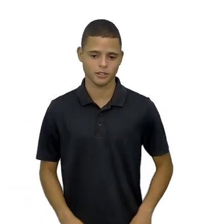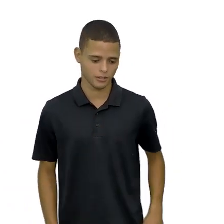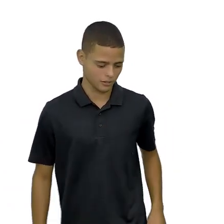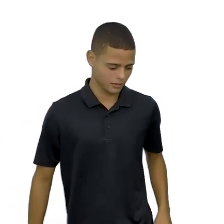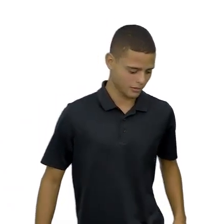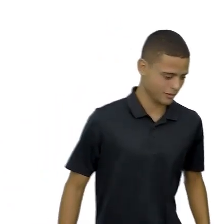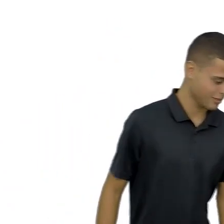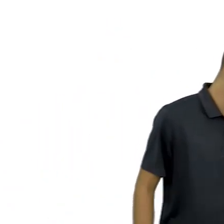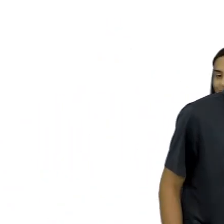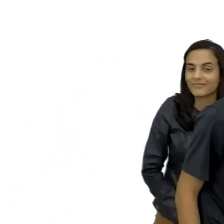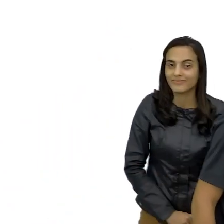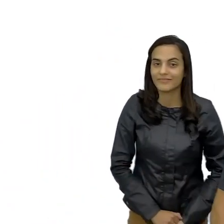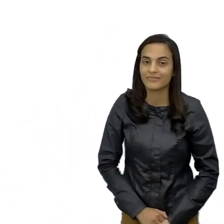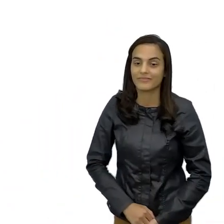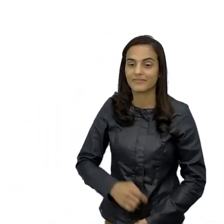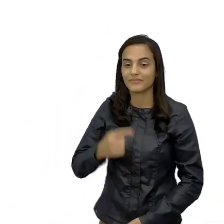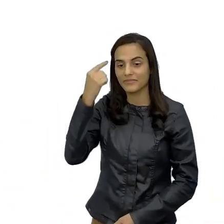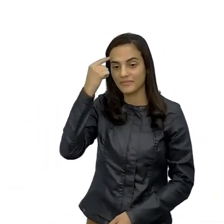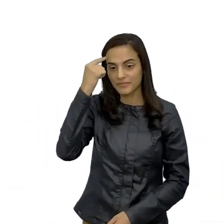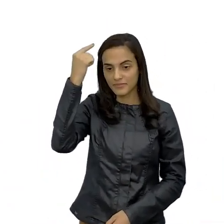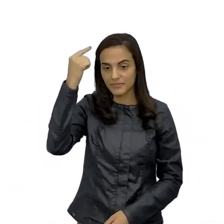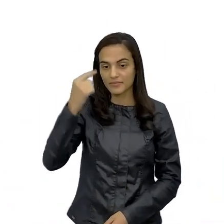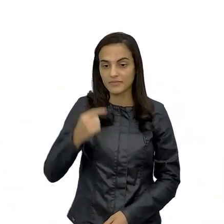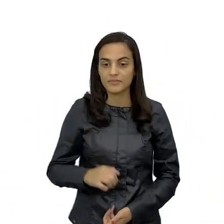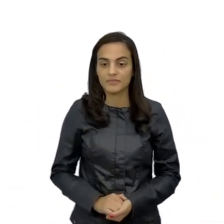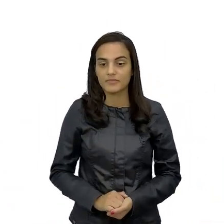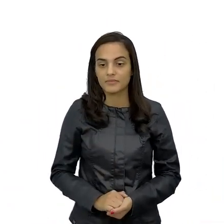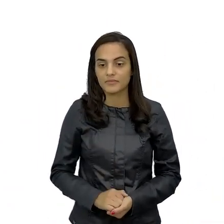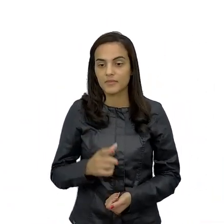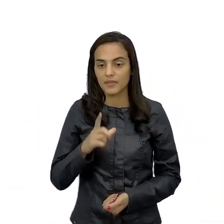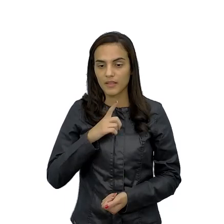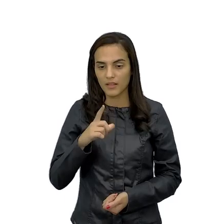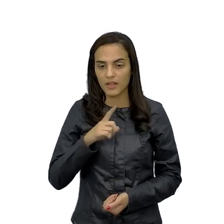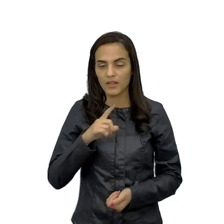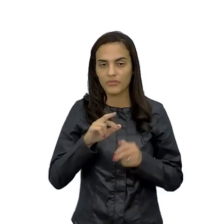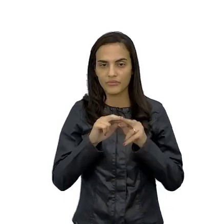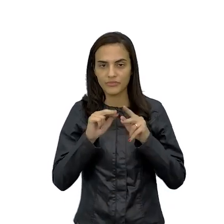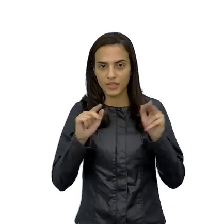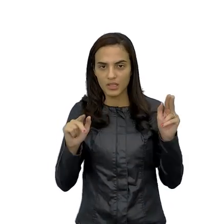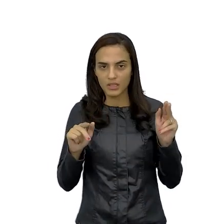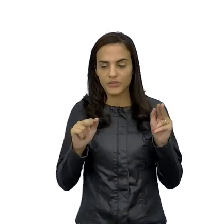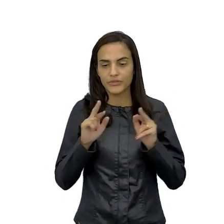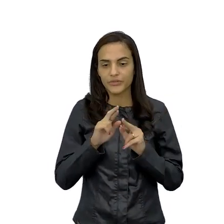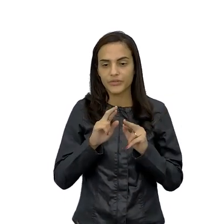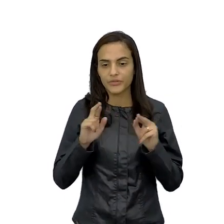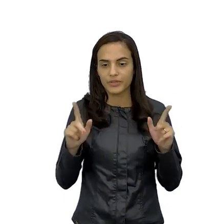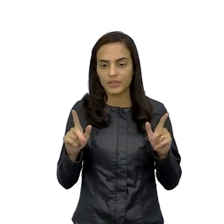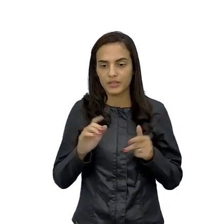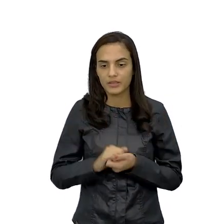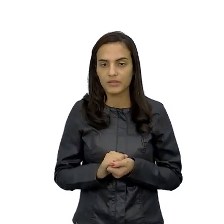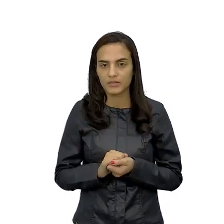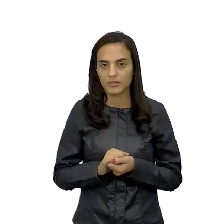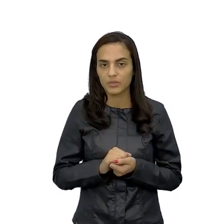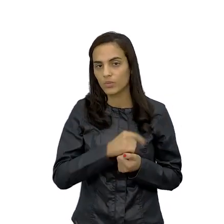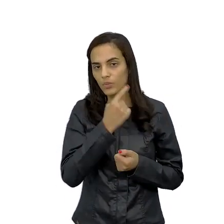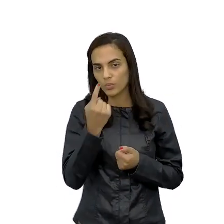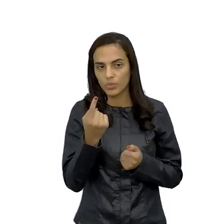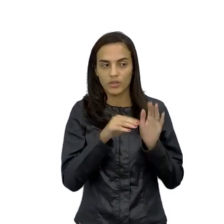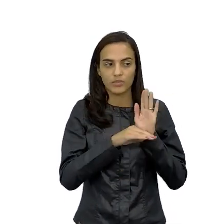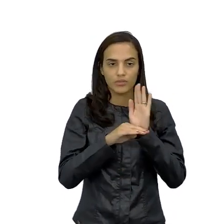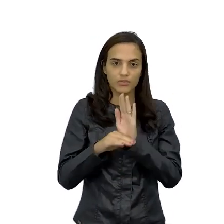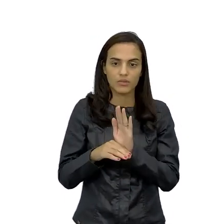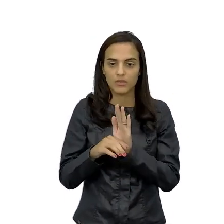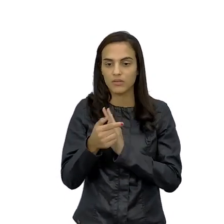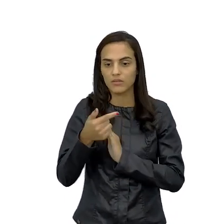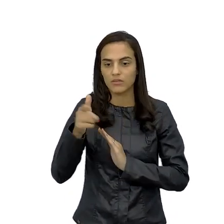consegue sentar do lado do menino lá, porque eles vão, né, tem gênios muito diferentes, e aí, em vez de um ajudar o outro, eles vão